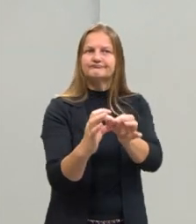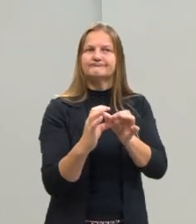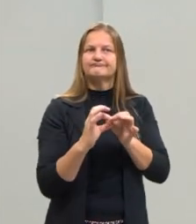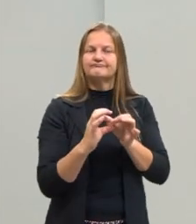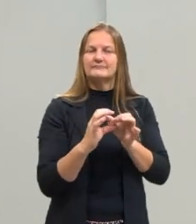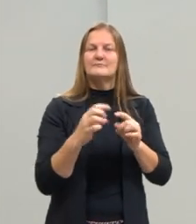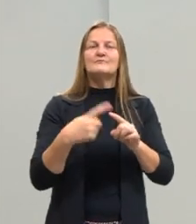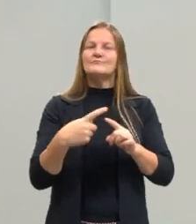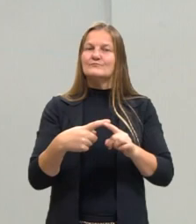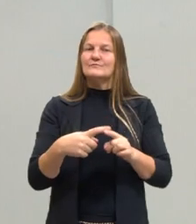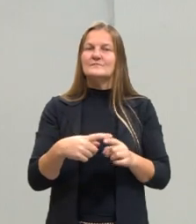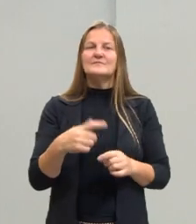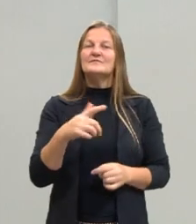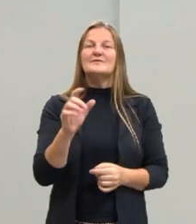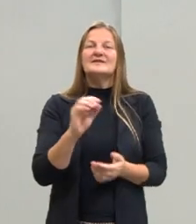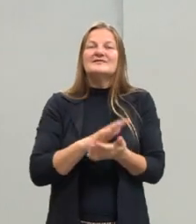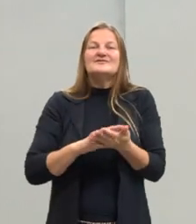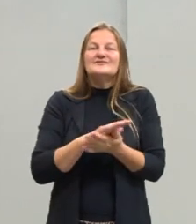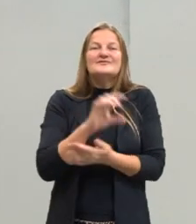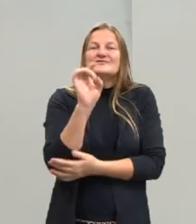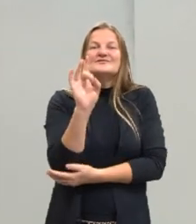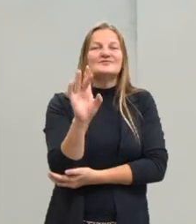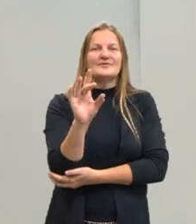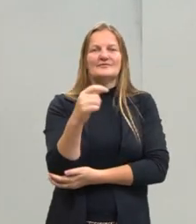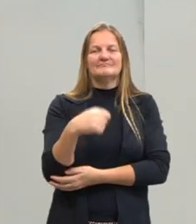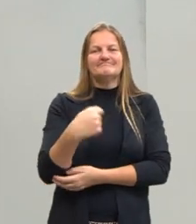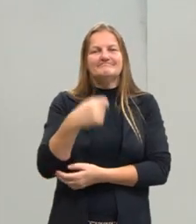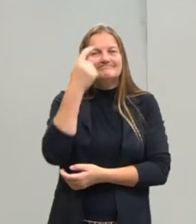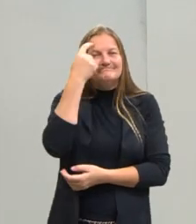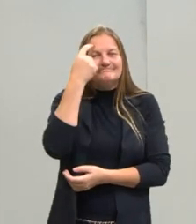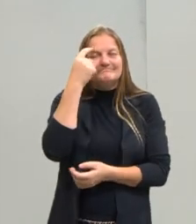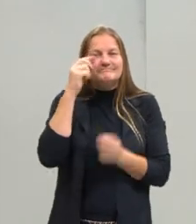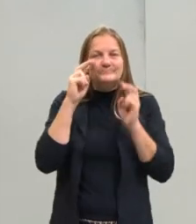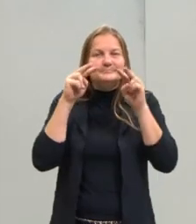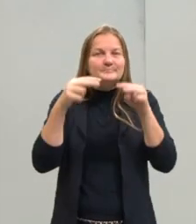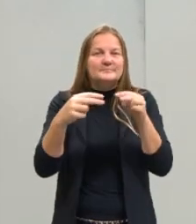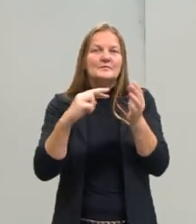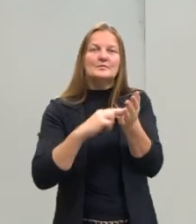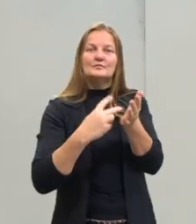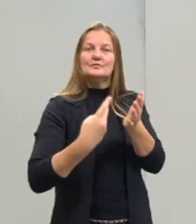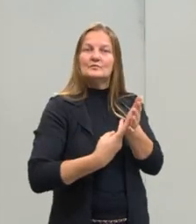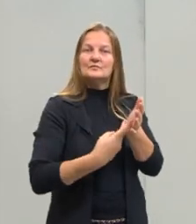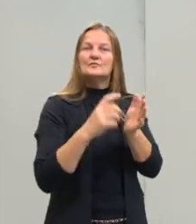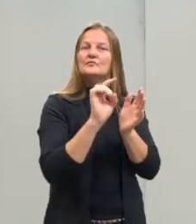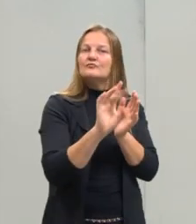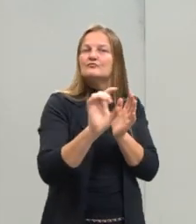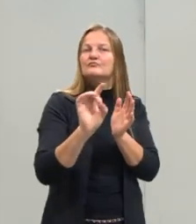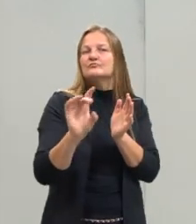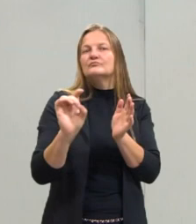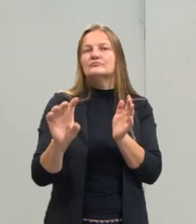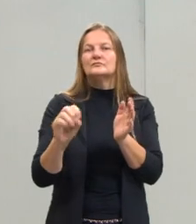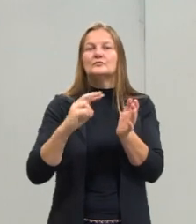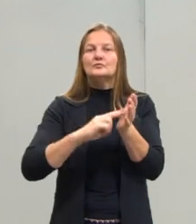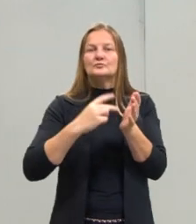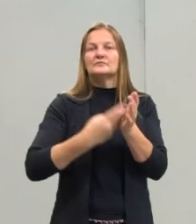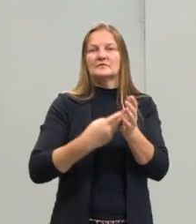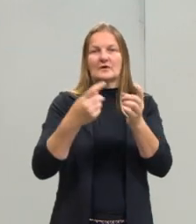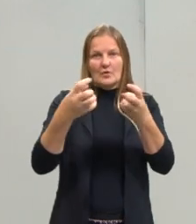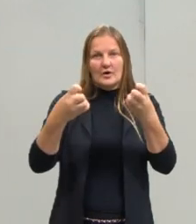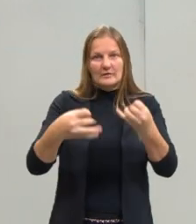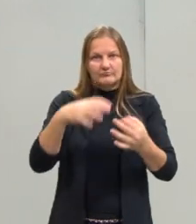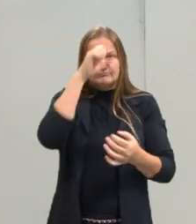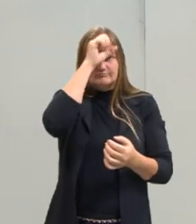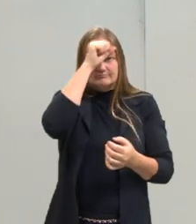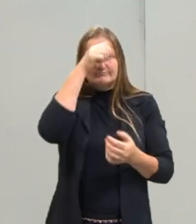E por que isso não é suficiente quando eu preciso olhar para o significado de cada um desses conectores que a gente vai ver